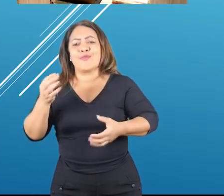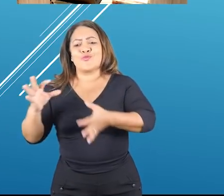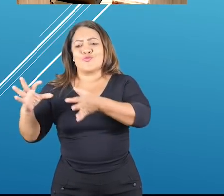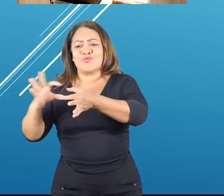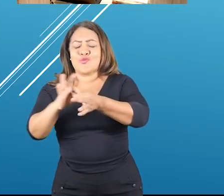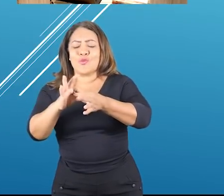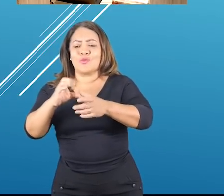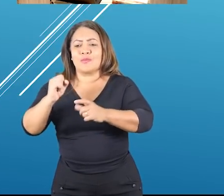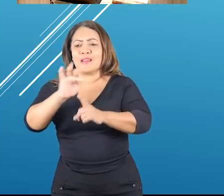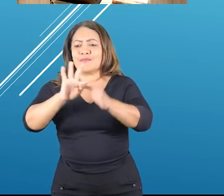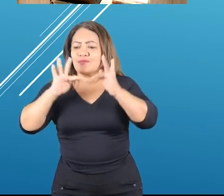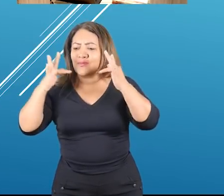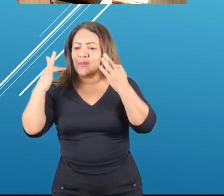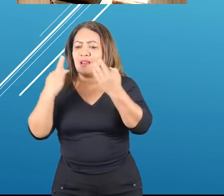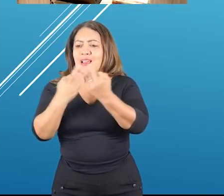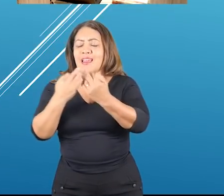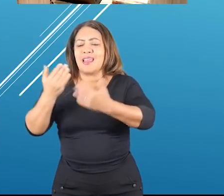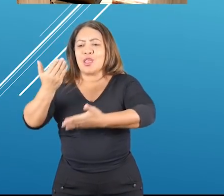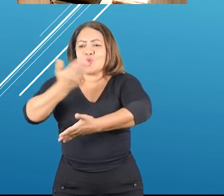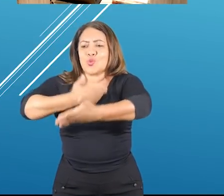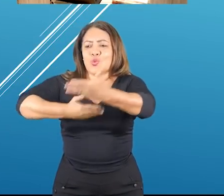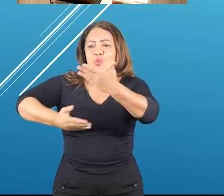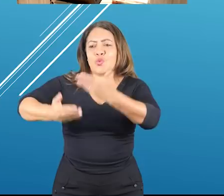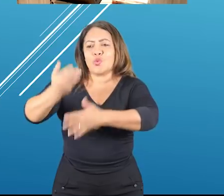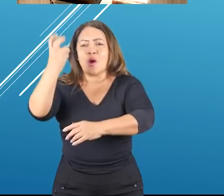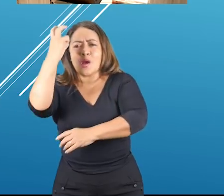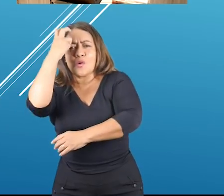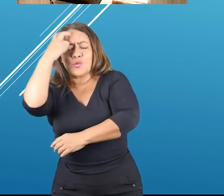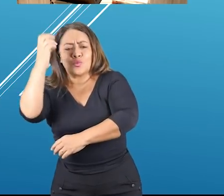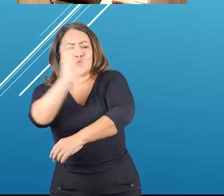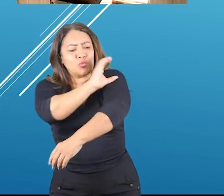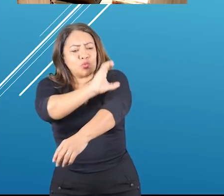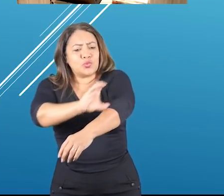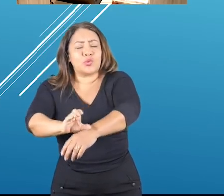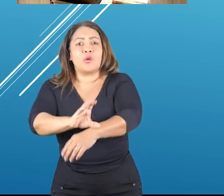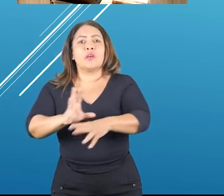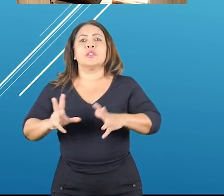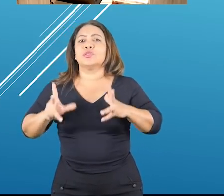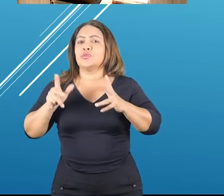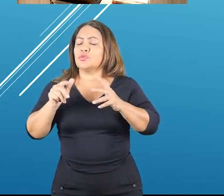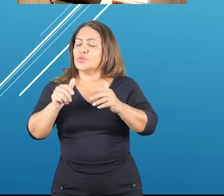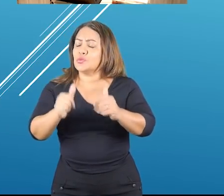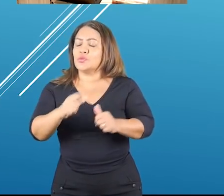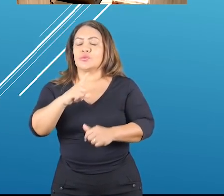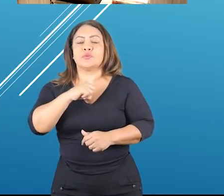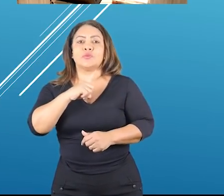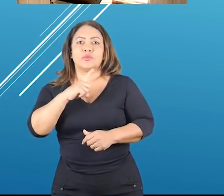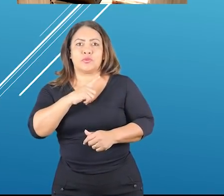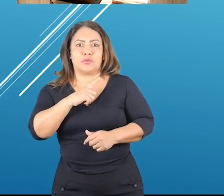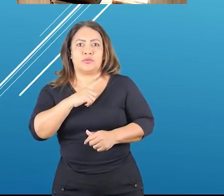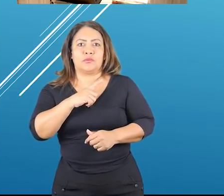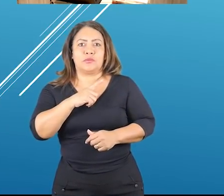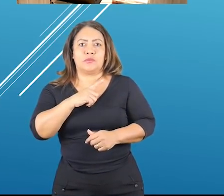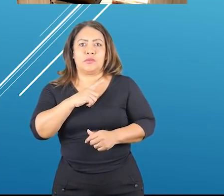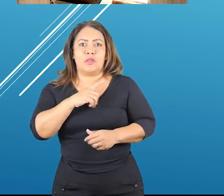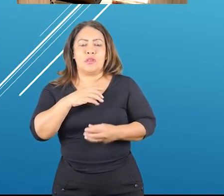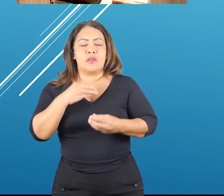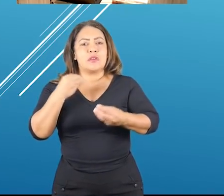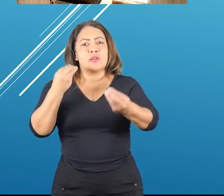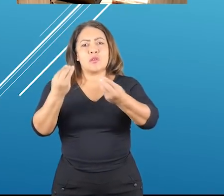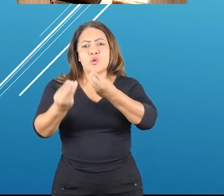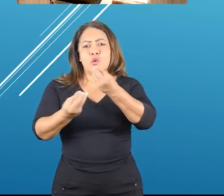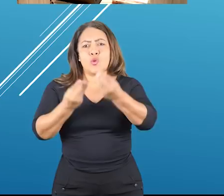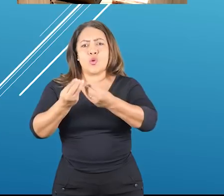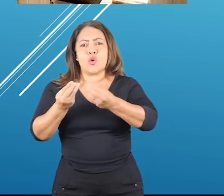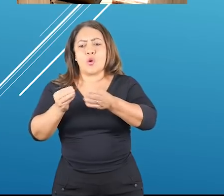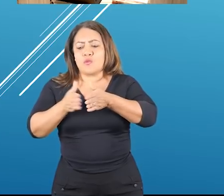relacional dessas famílias, seus costumes, suas tradições e a forma peculiar delas se regularem nesse